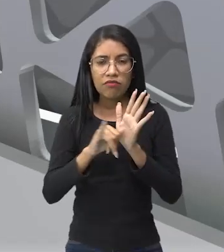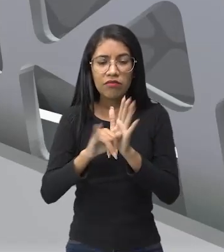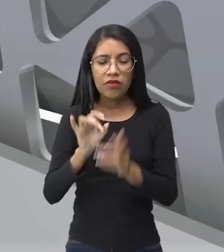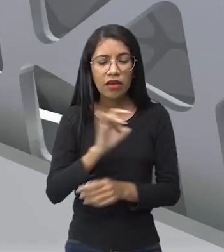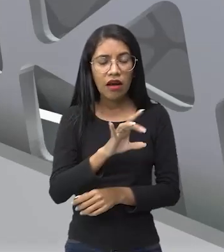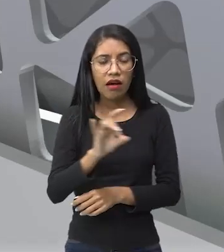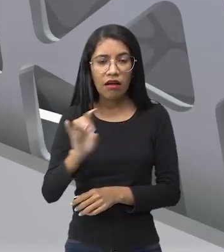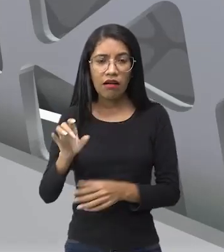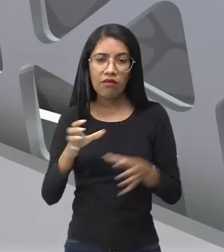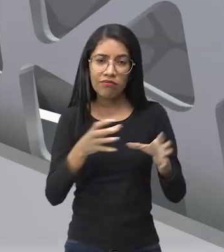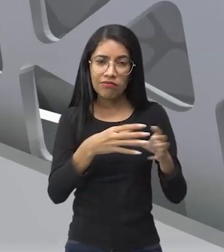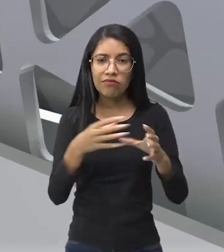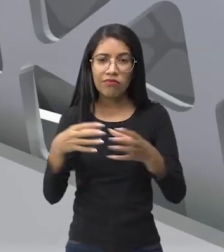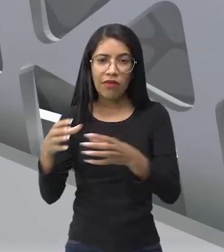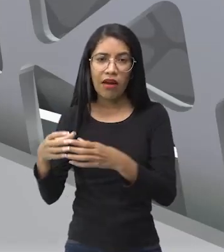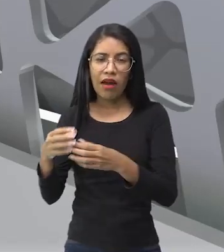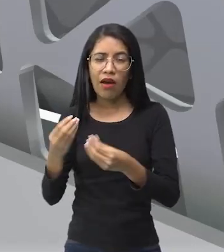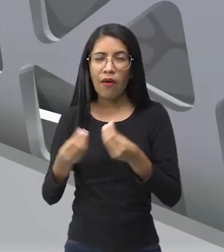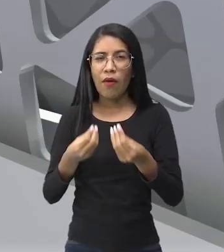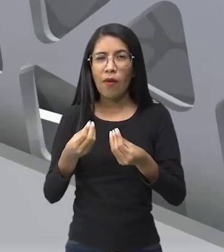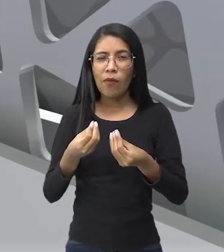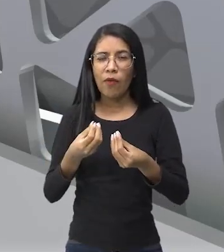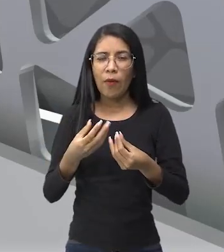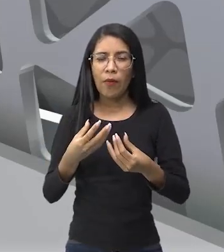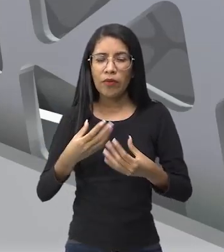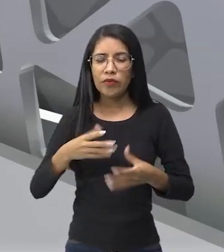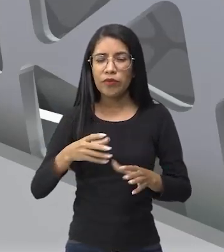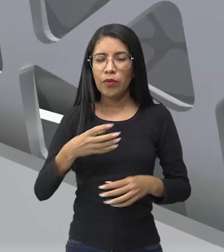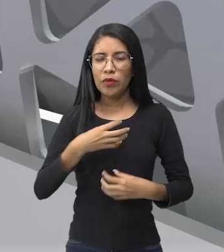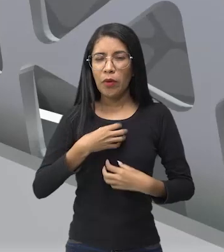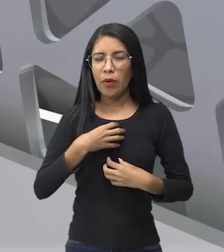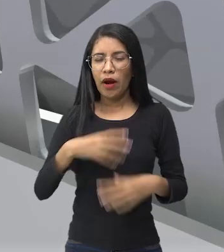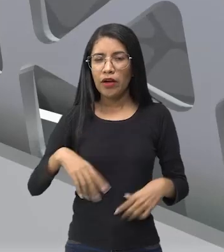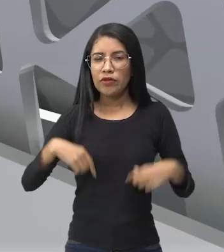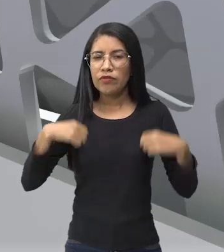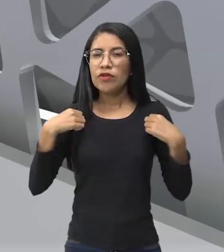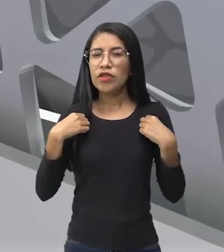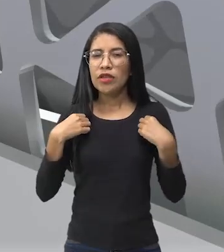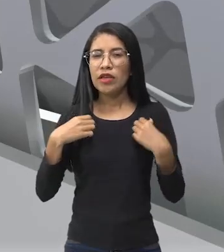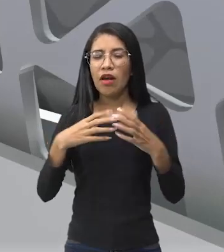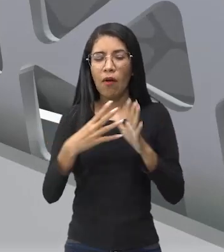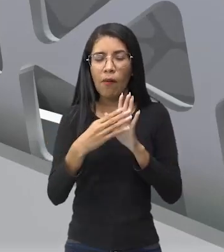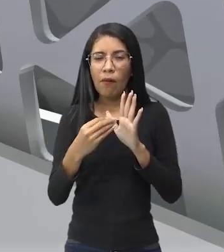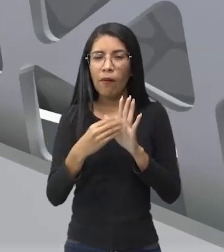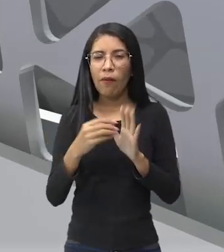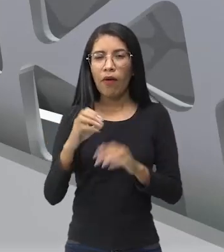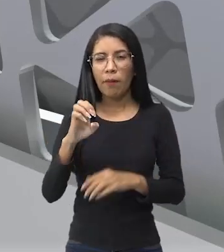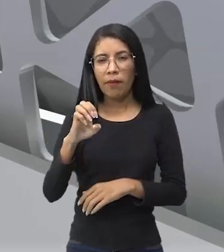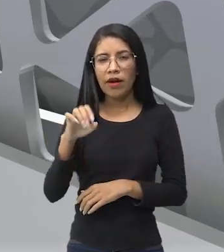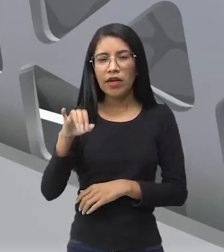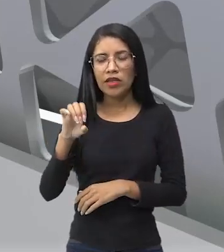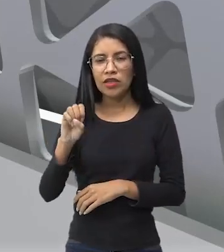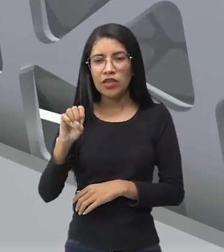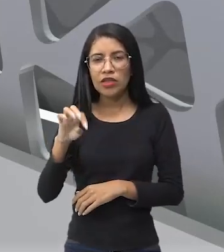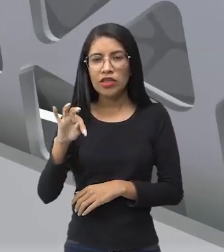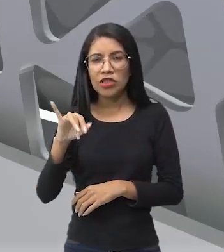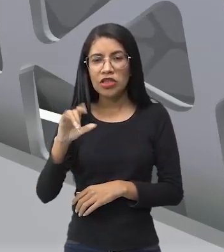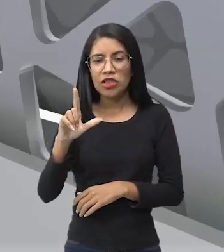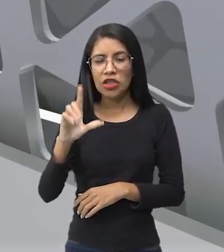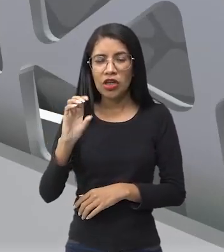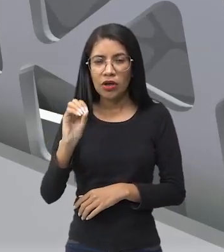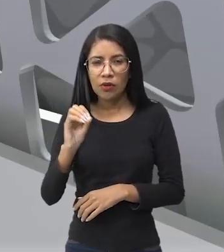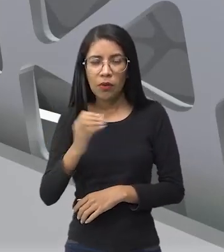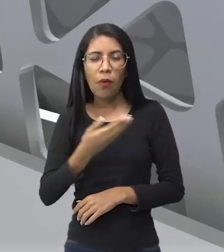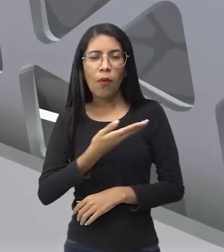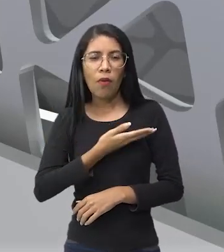povo. É como se fosse a sua forma de se vestir. Você tem o seu estilo de se vestir. O seu amigo ou o